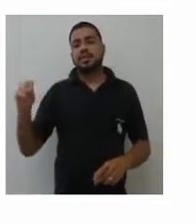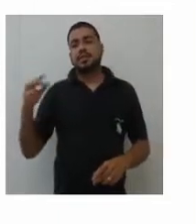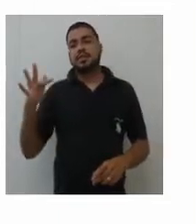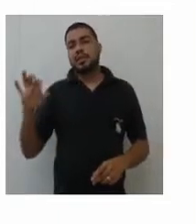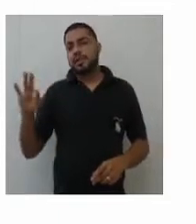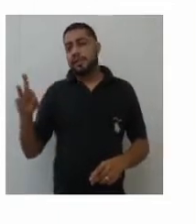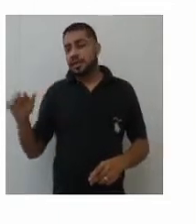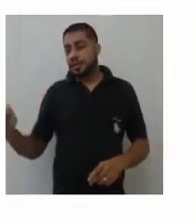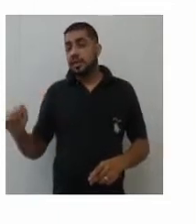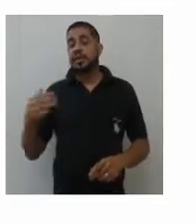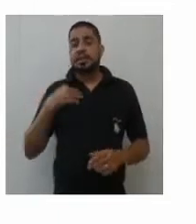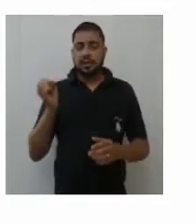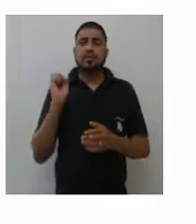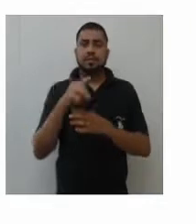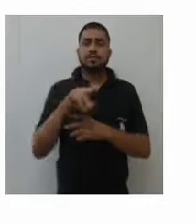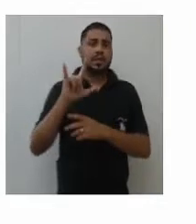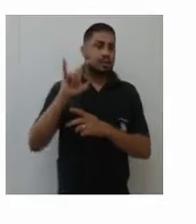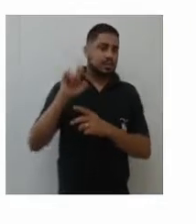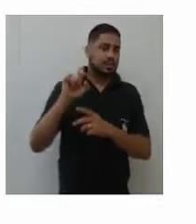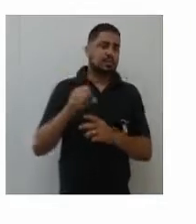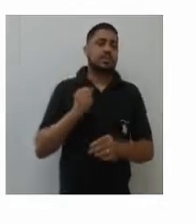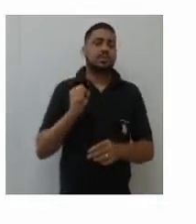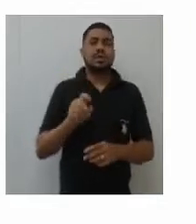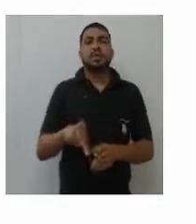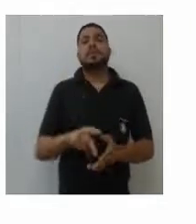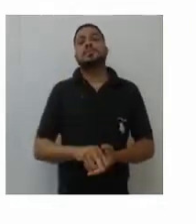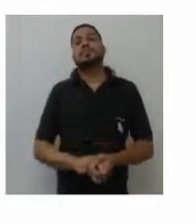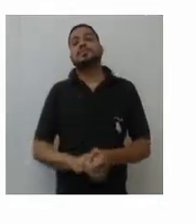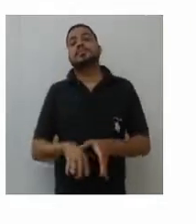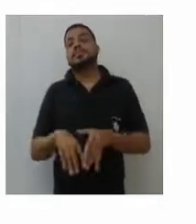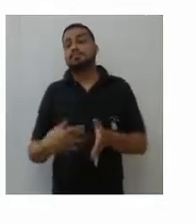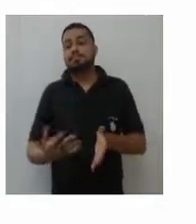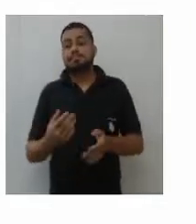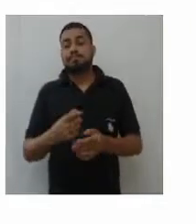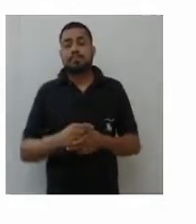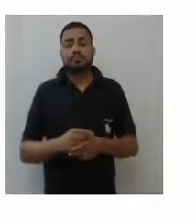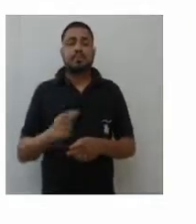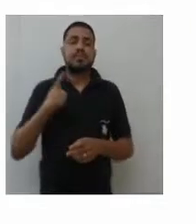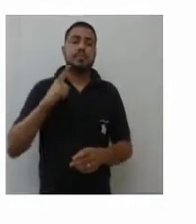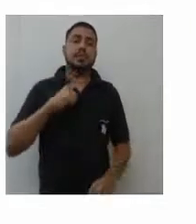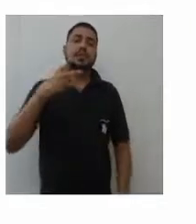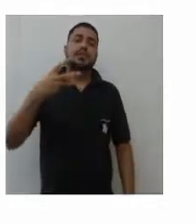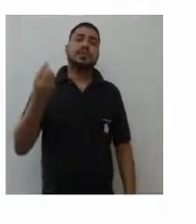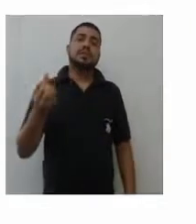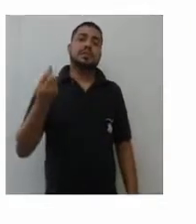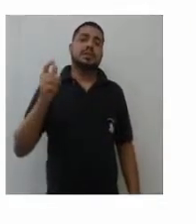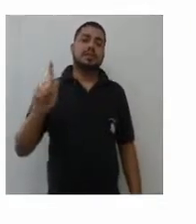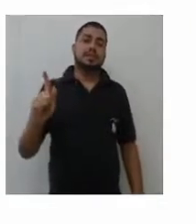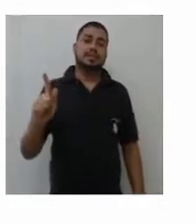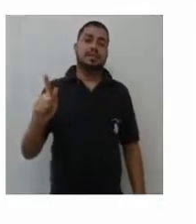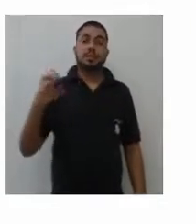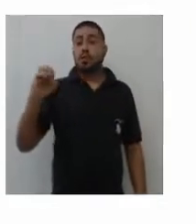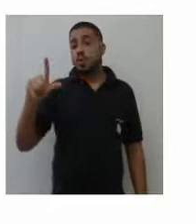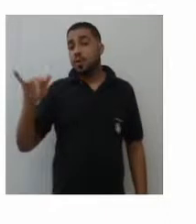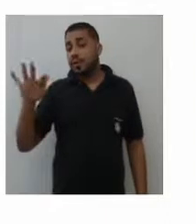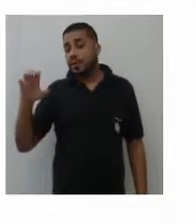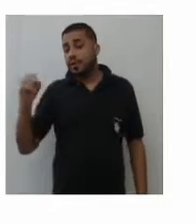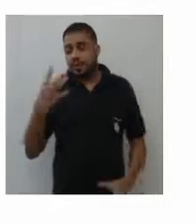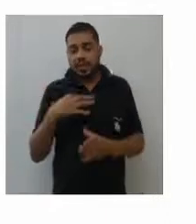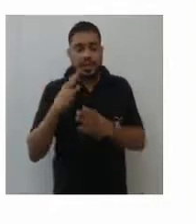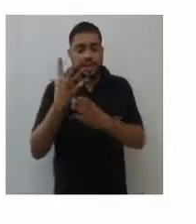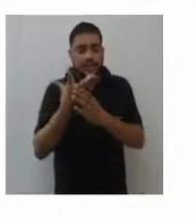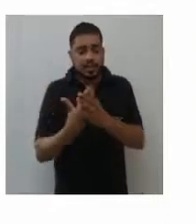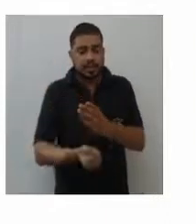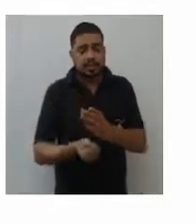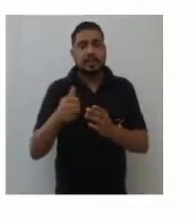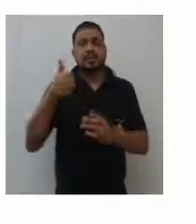se liga aí que eu vou postar aí, na íntegra. Então, o que é que nós temos aí, pessoal? 36 gramas de cloreto de sódio estão dissolvidos em